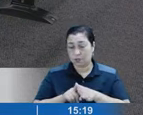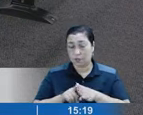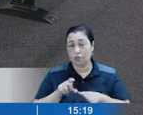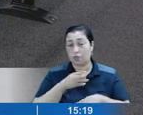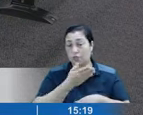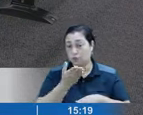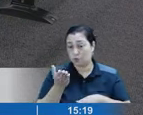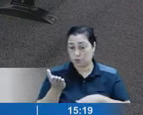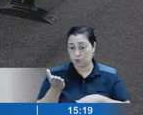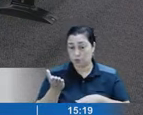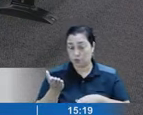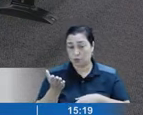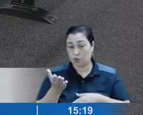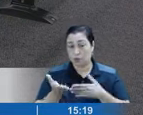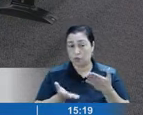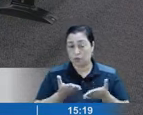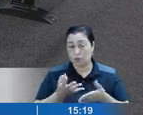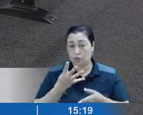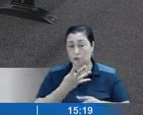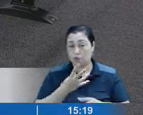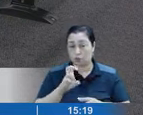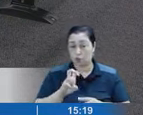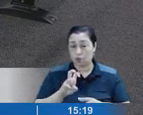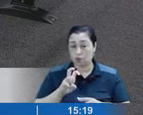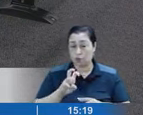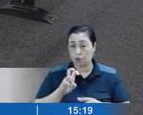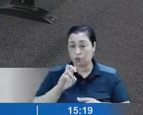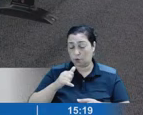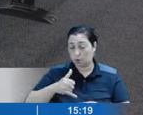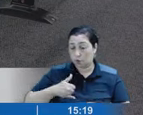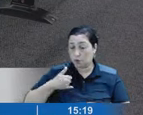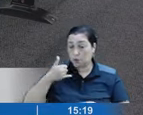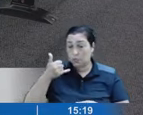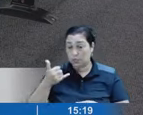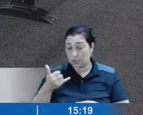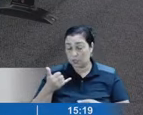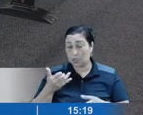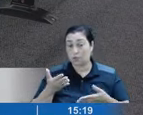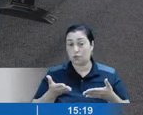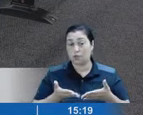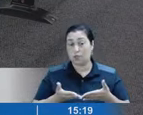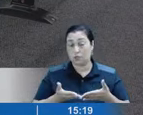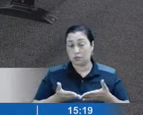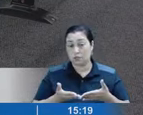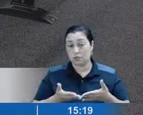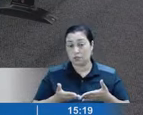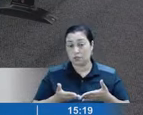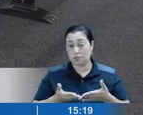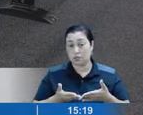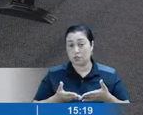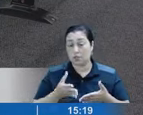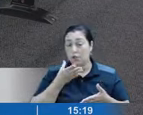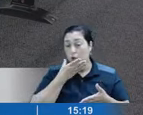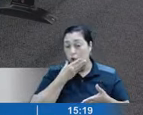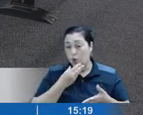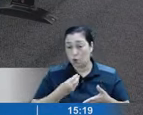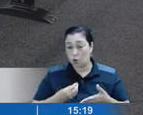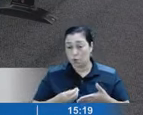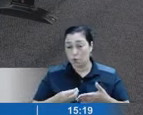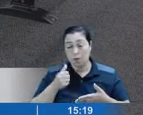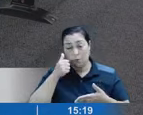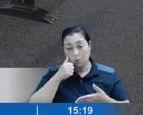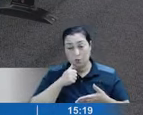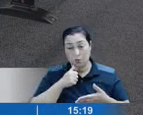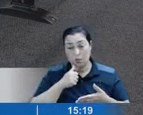Você recomenda, então, a partir de 45 anos, acho que isso é importante ficar bem documentado, né? Que esses indivíduos, tanto homens quanto